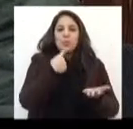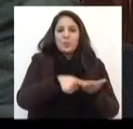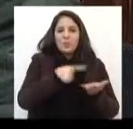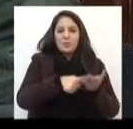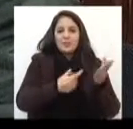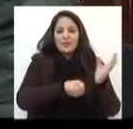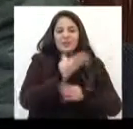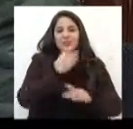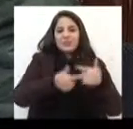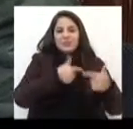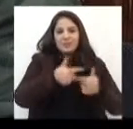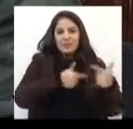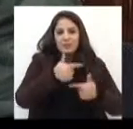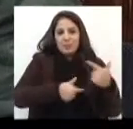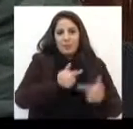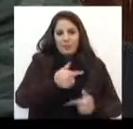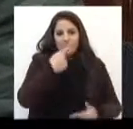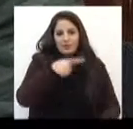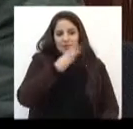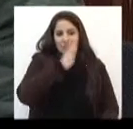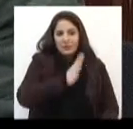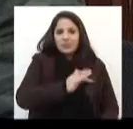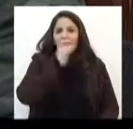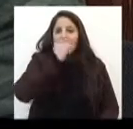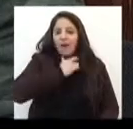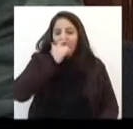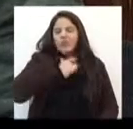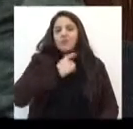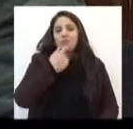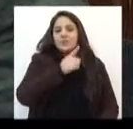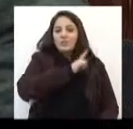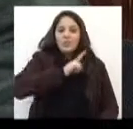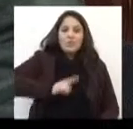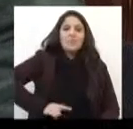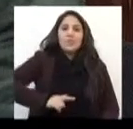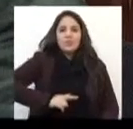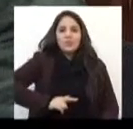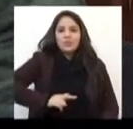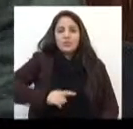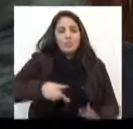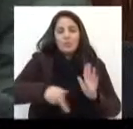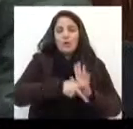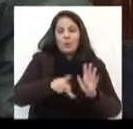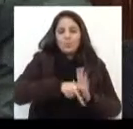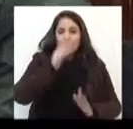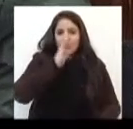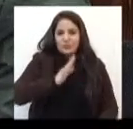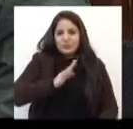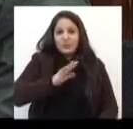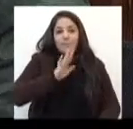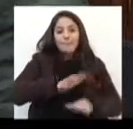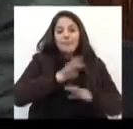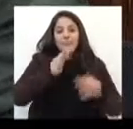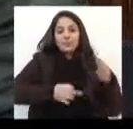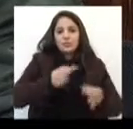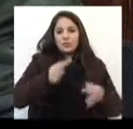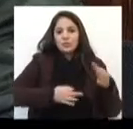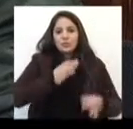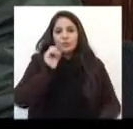geração de emprego e renda no Brasil. Então, me parece que esse governo não serve para a nação brasileira. E nada mais justo